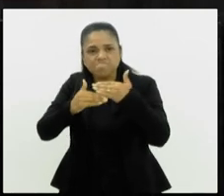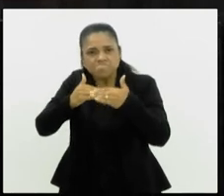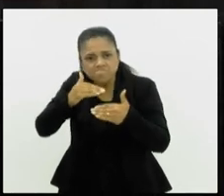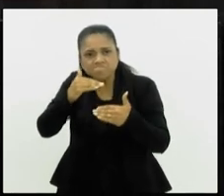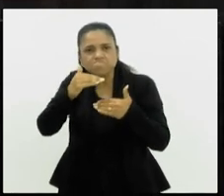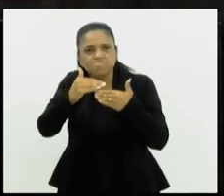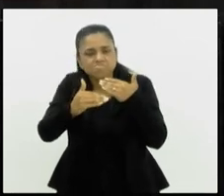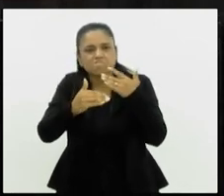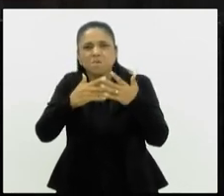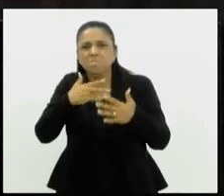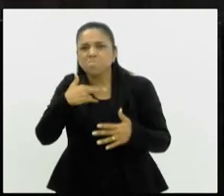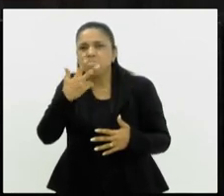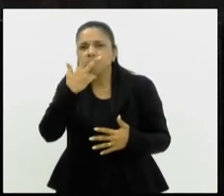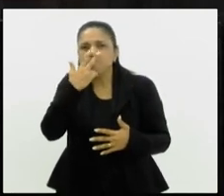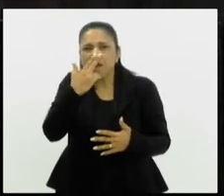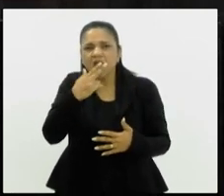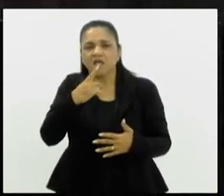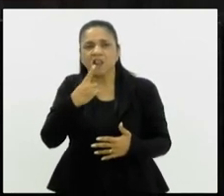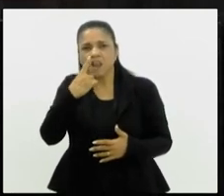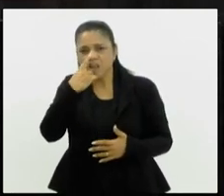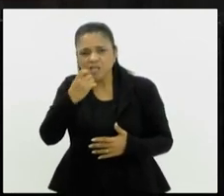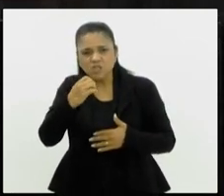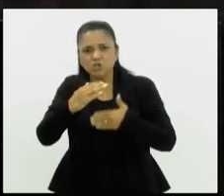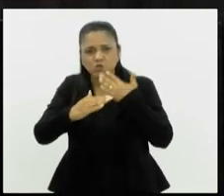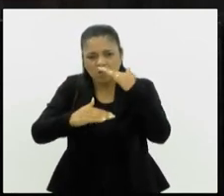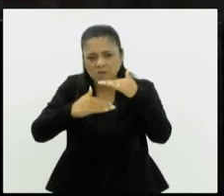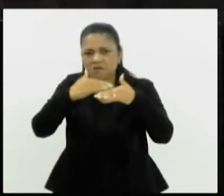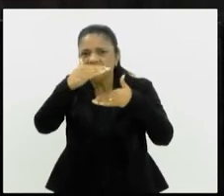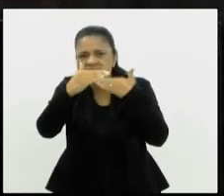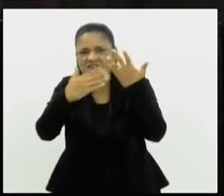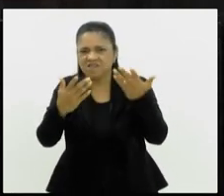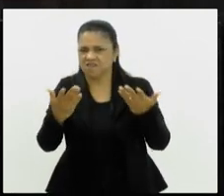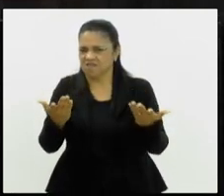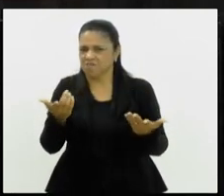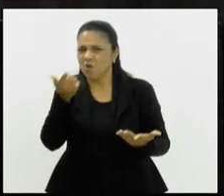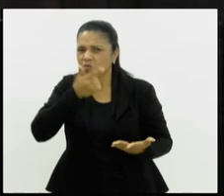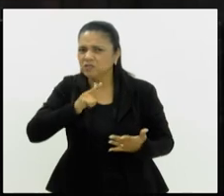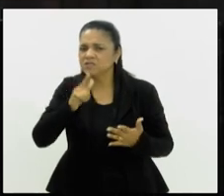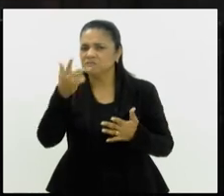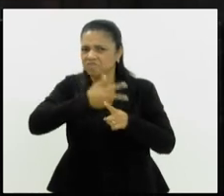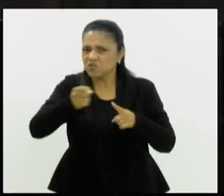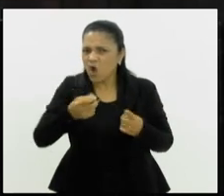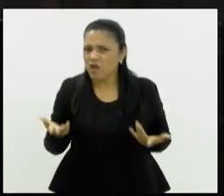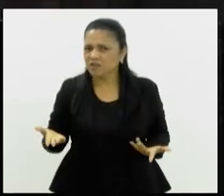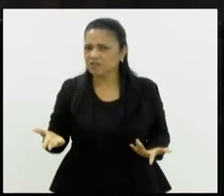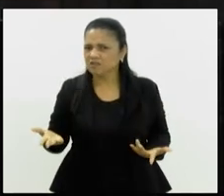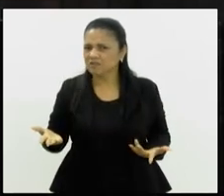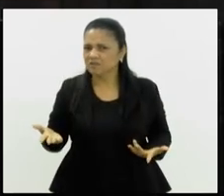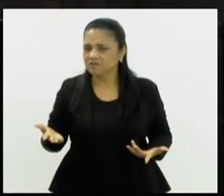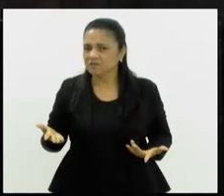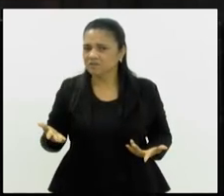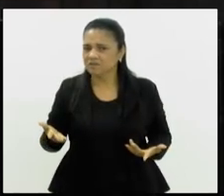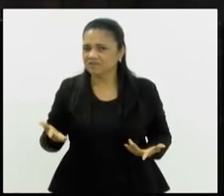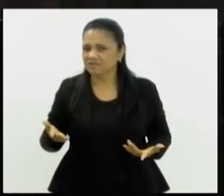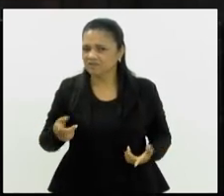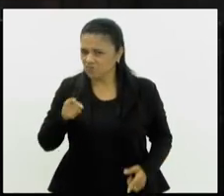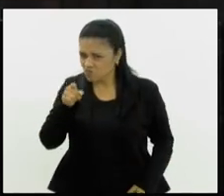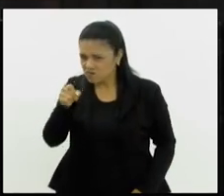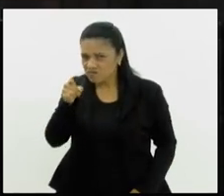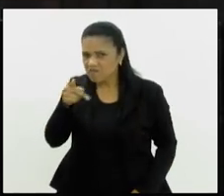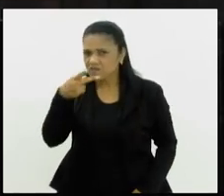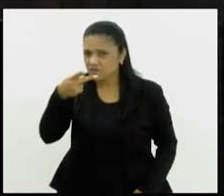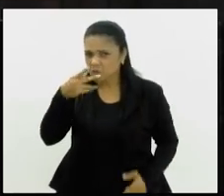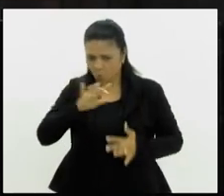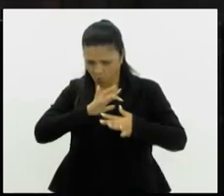de lixo para chegar em algum lugar. Mas não tem problema, porque este lixo que o senhor colocou